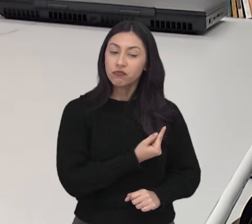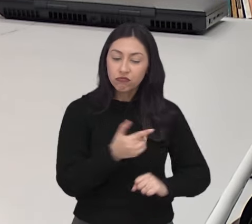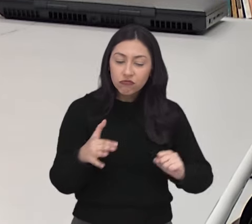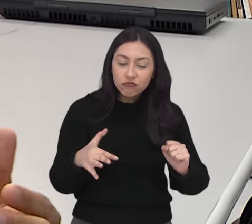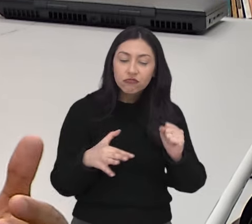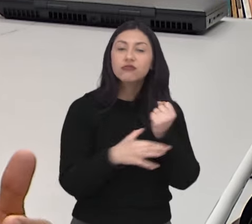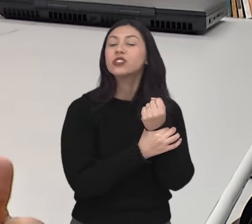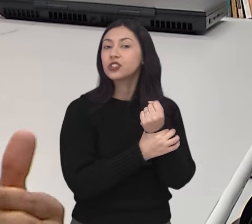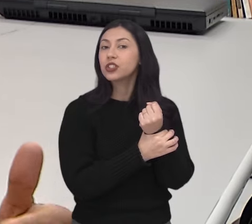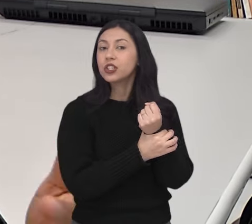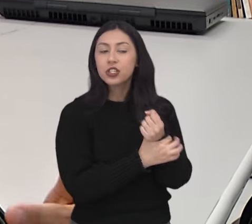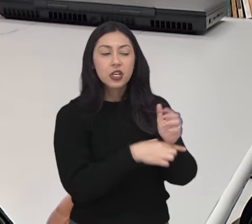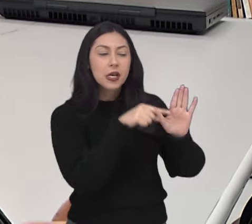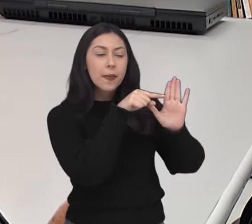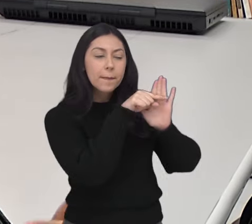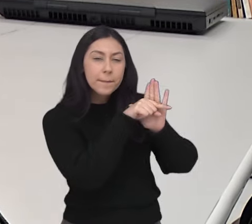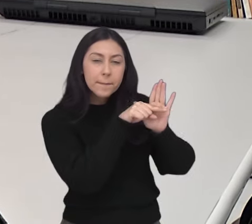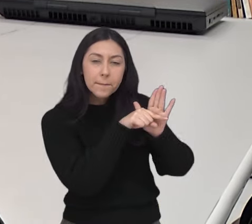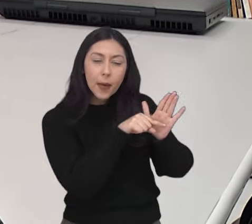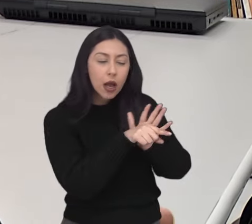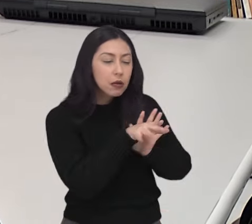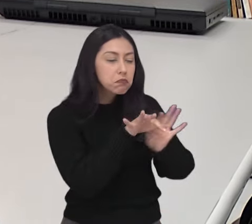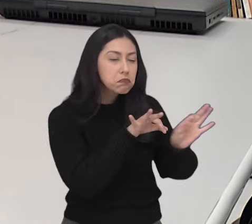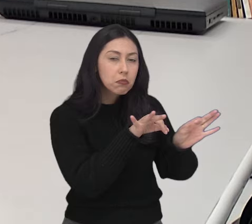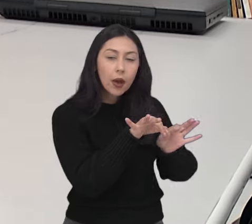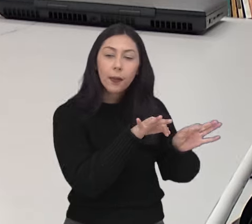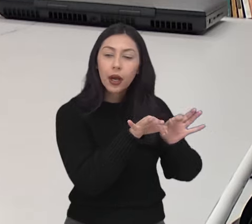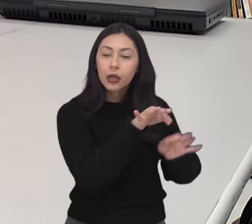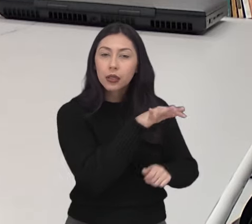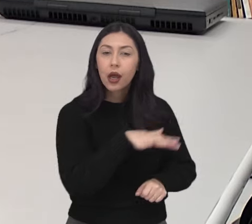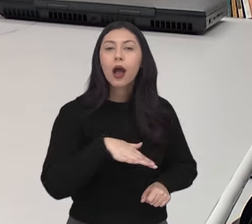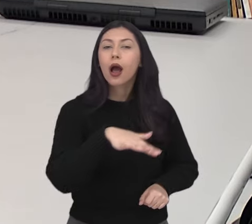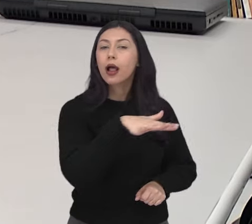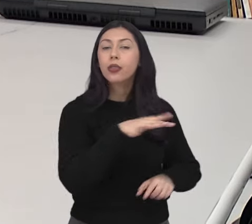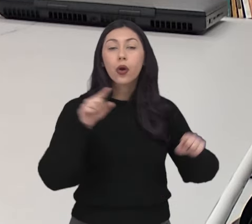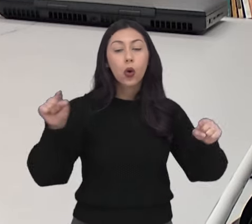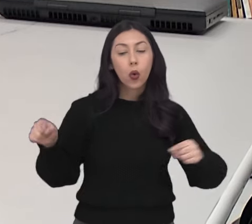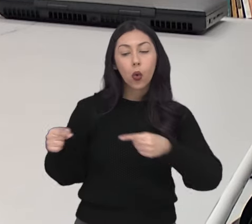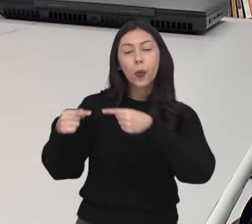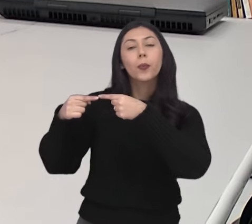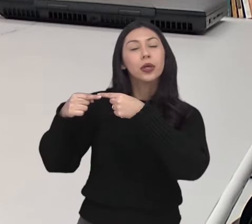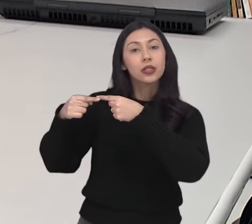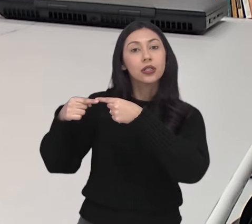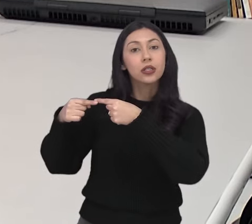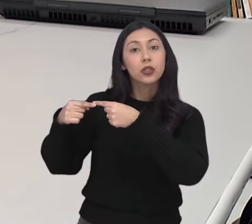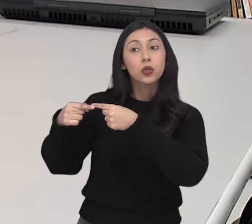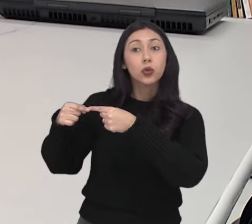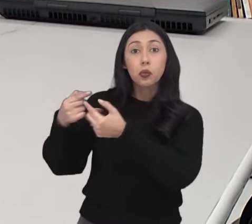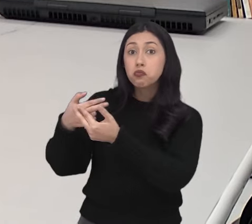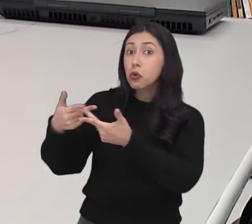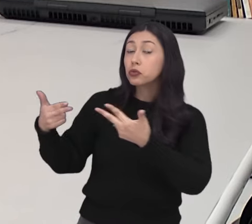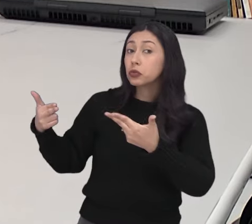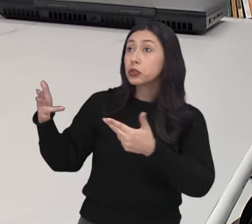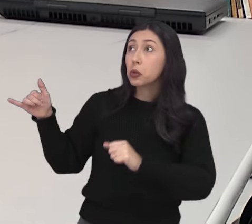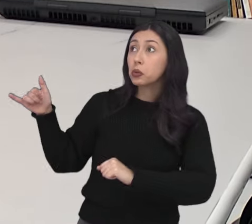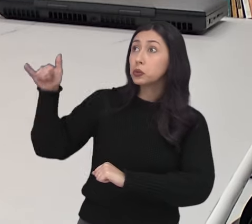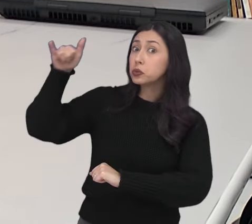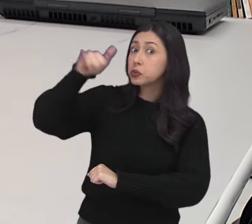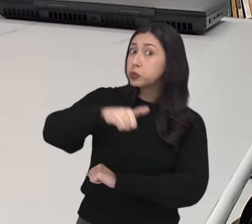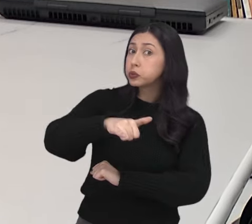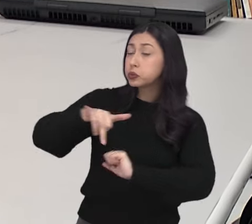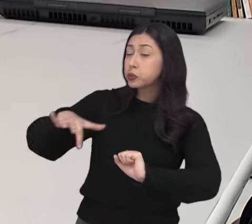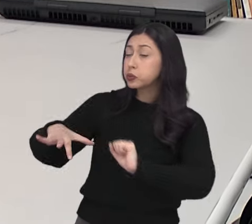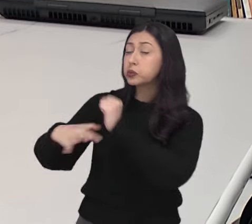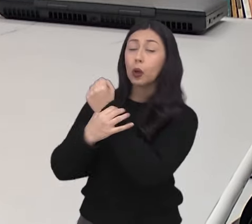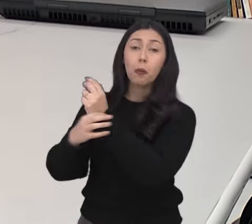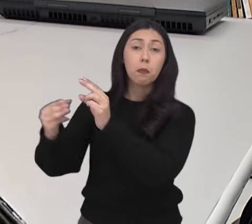a garantia de que aquelas pesquisas que estão sendo desenvolvidas estão em aliamento com os interesses da força do comando da aeronáutica